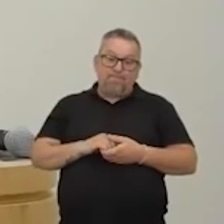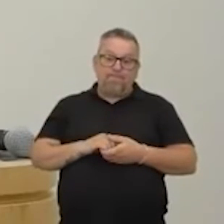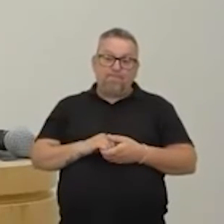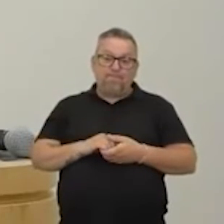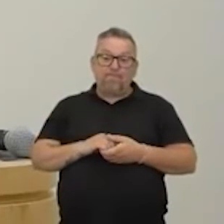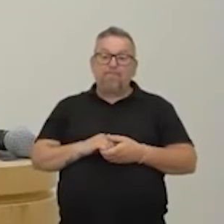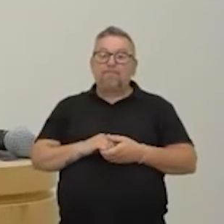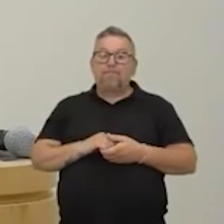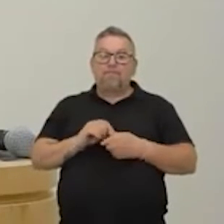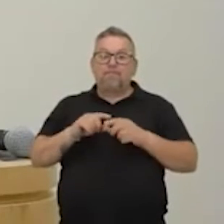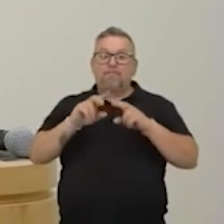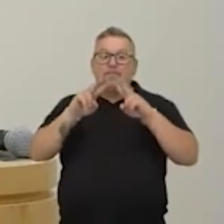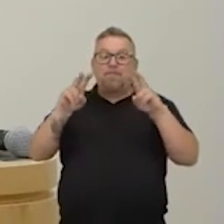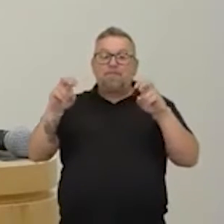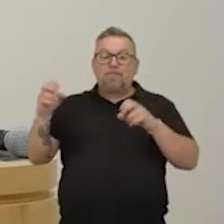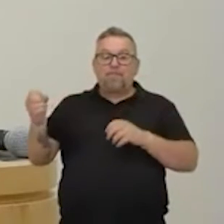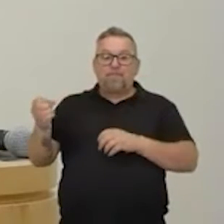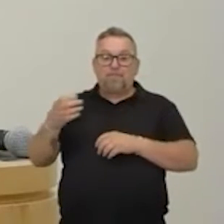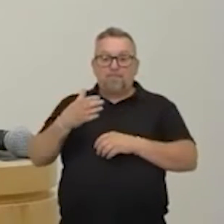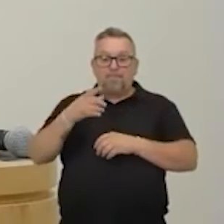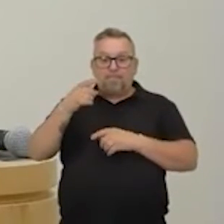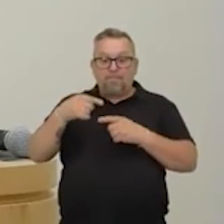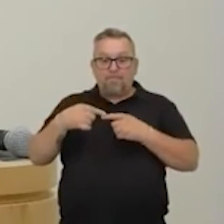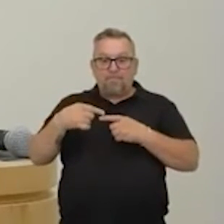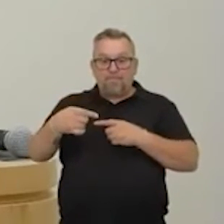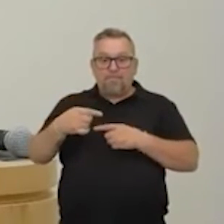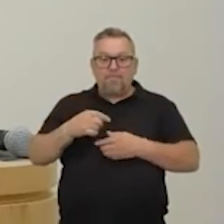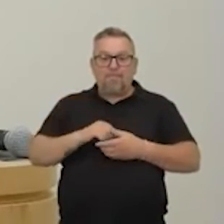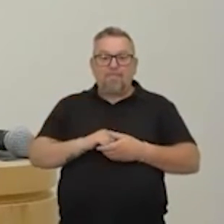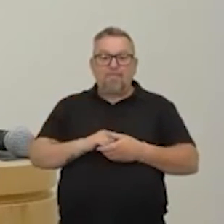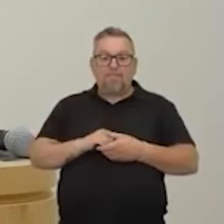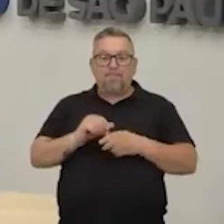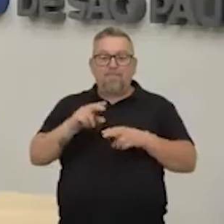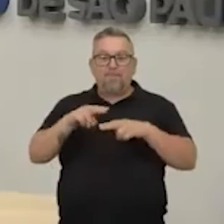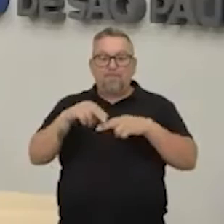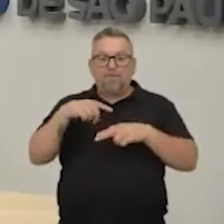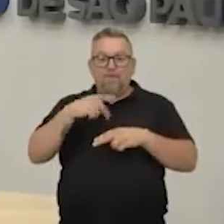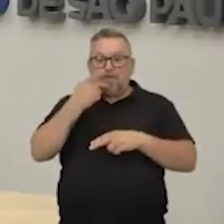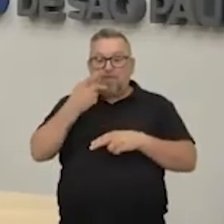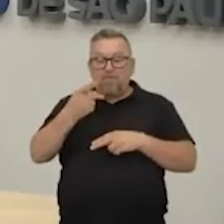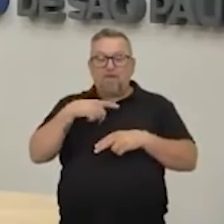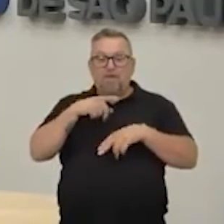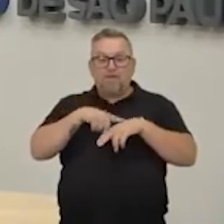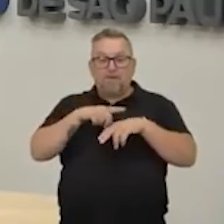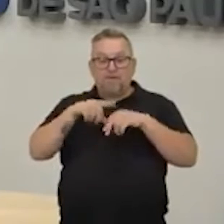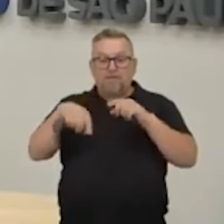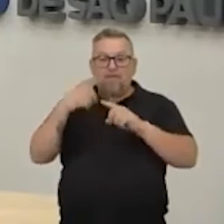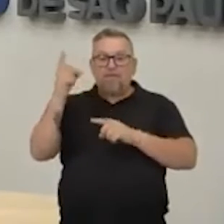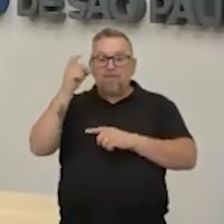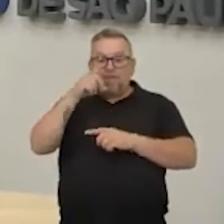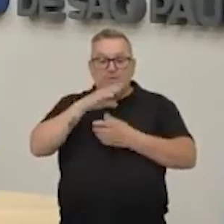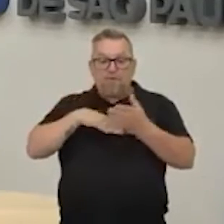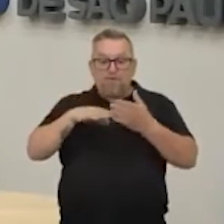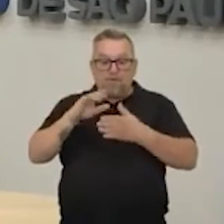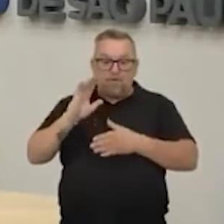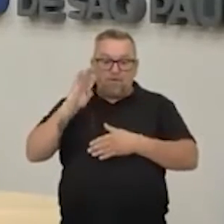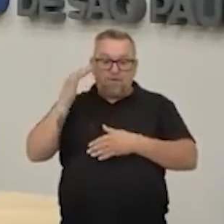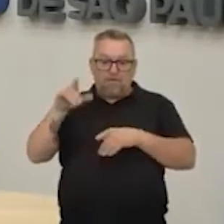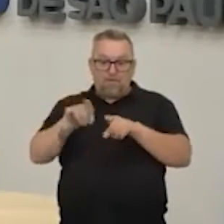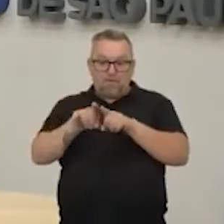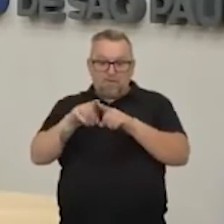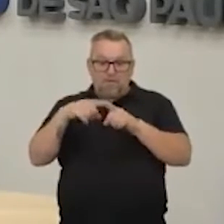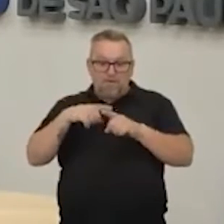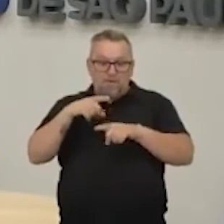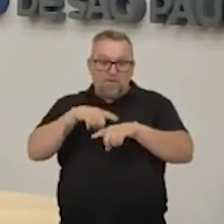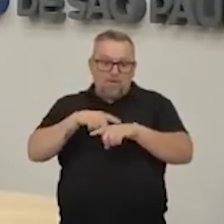É um tema atualíssimo, né? Desta semana, eu diria, né? Por isso que, né, quando a gente passa esses momentos mais difíceis, que todo ano acontece, né? Porque é época